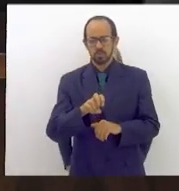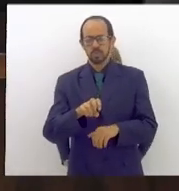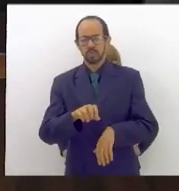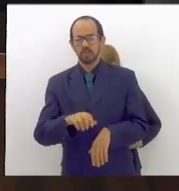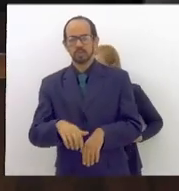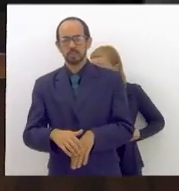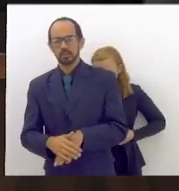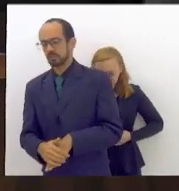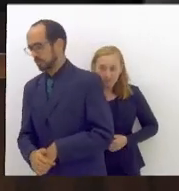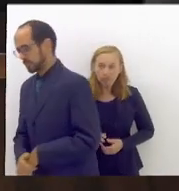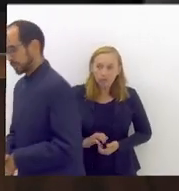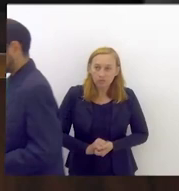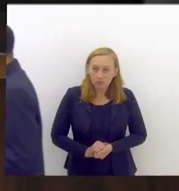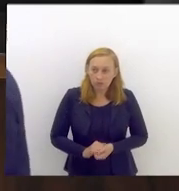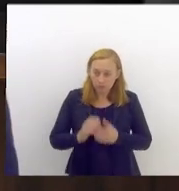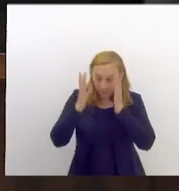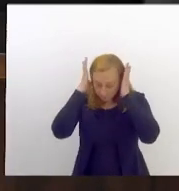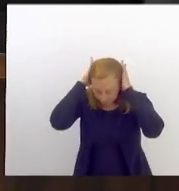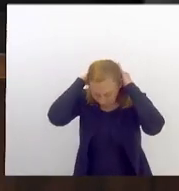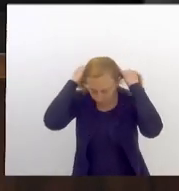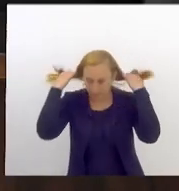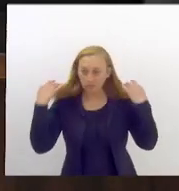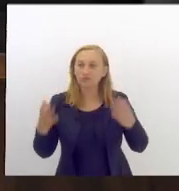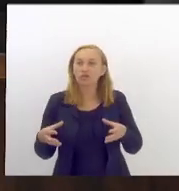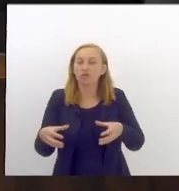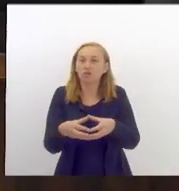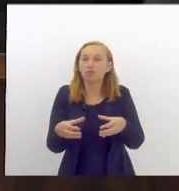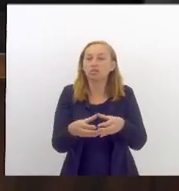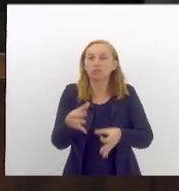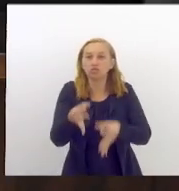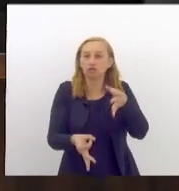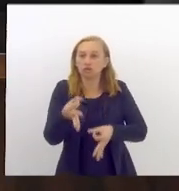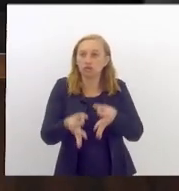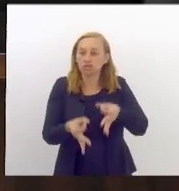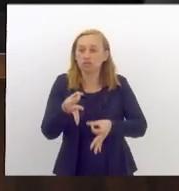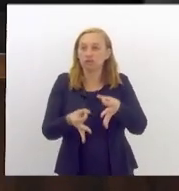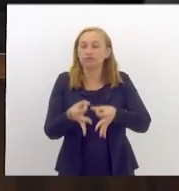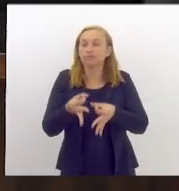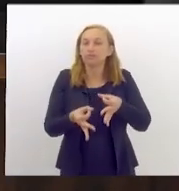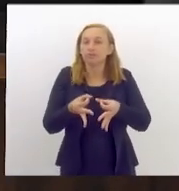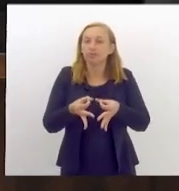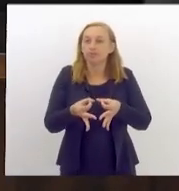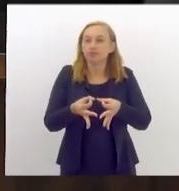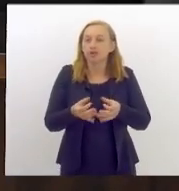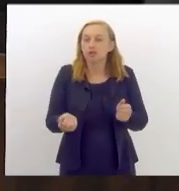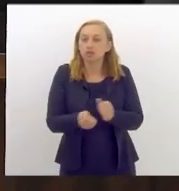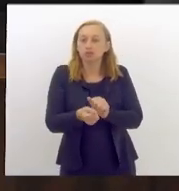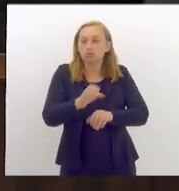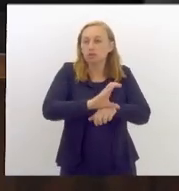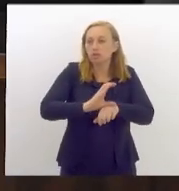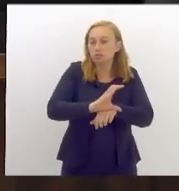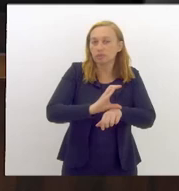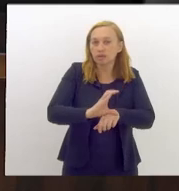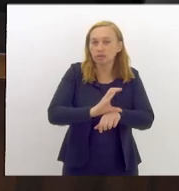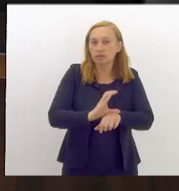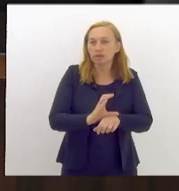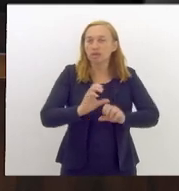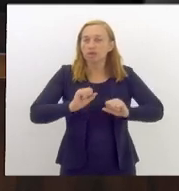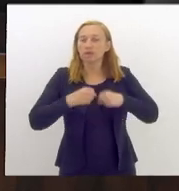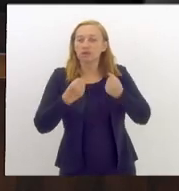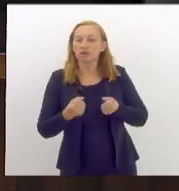de 2007 da outra de providências pareceres da comissão de condição Justiça pela condicionalidade com emenda defesa do meio ambiente